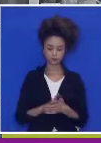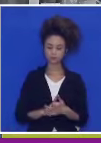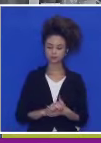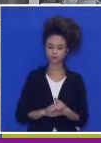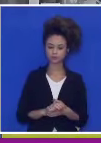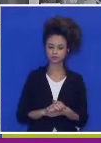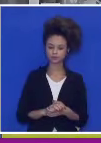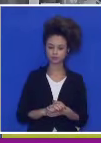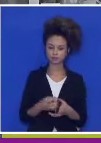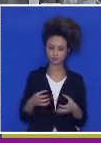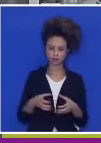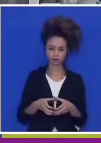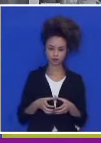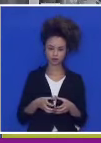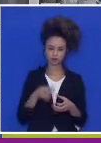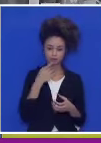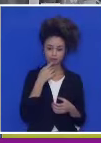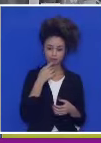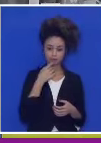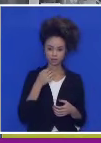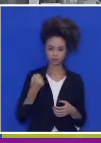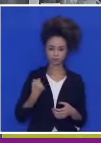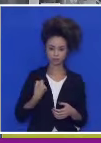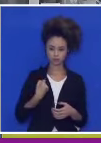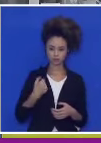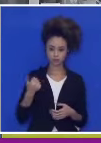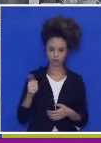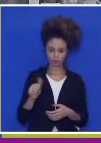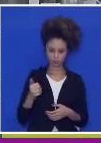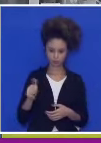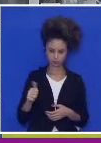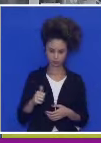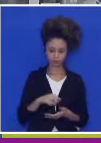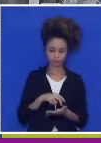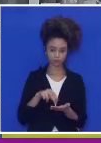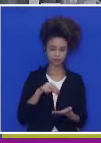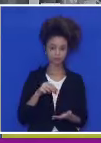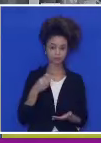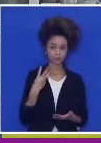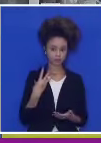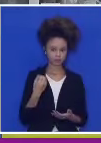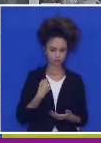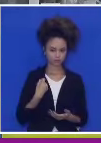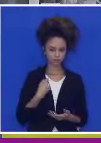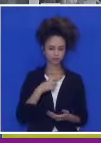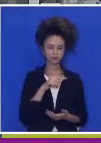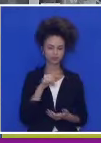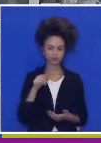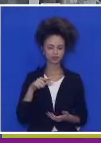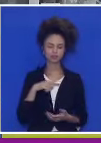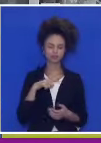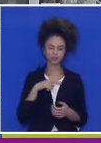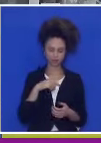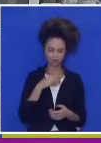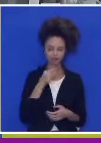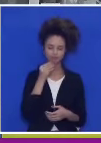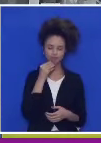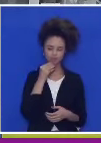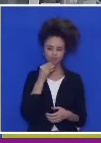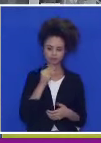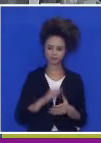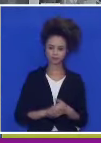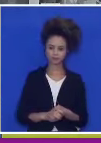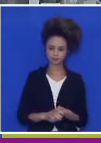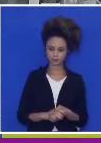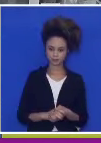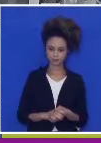11. Vermelha, 11. Foram sorteados três números. Você ainda tem muitas chances. Bola